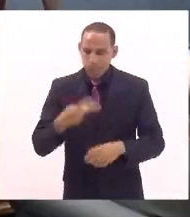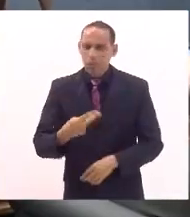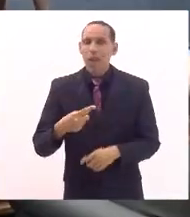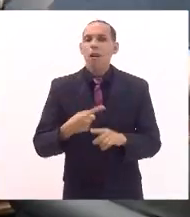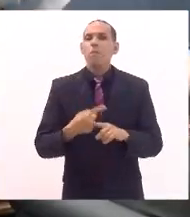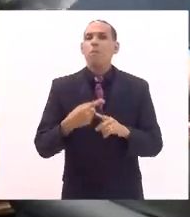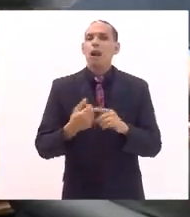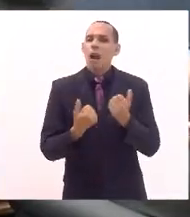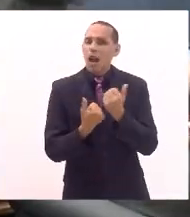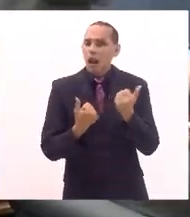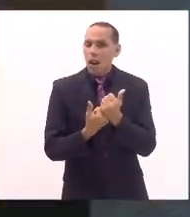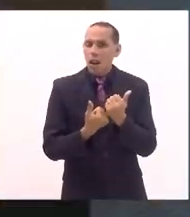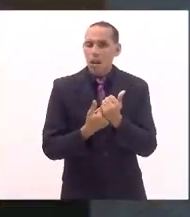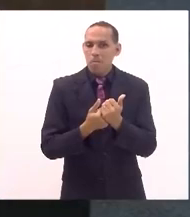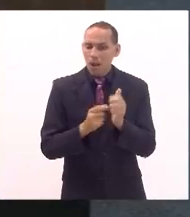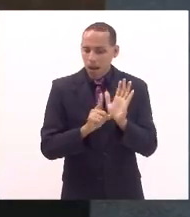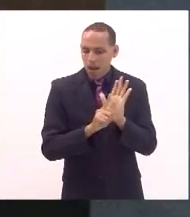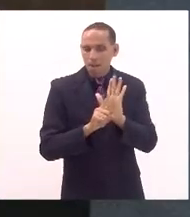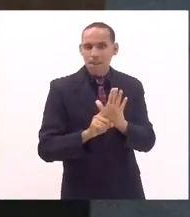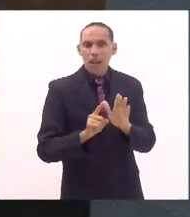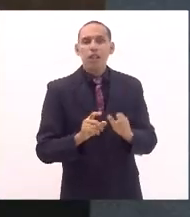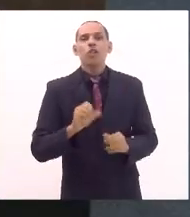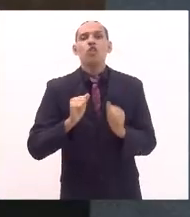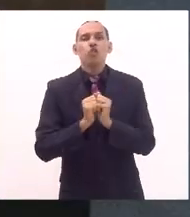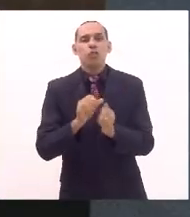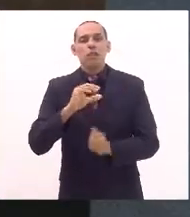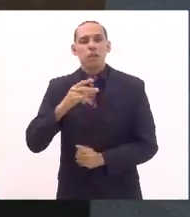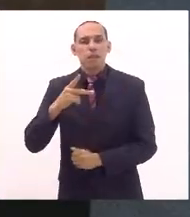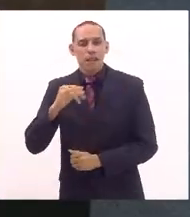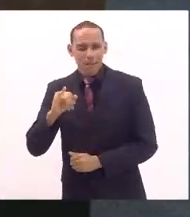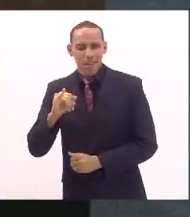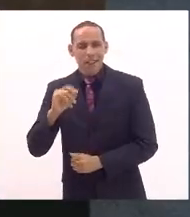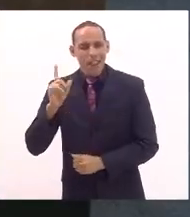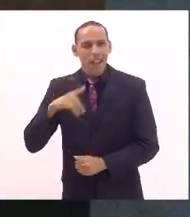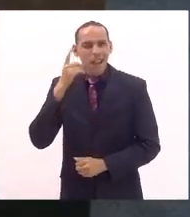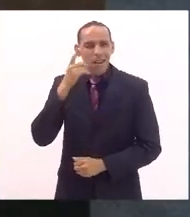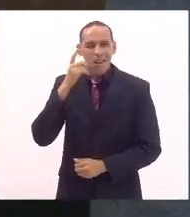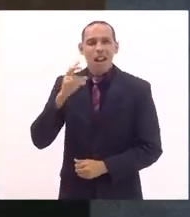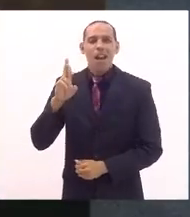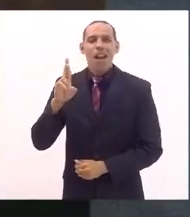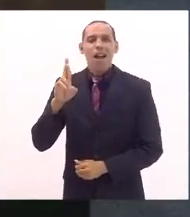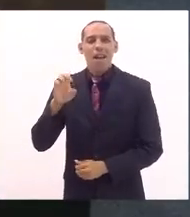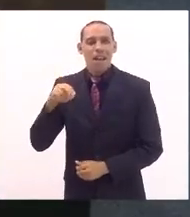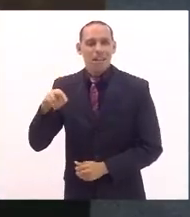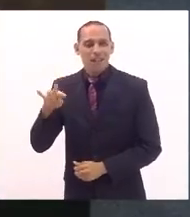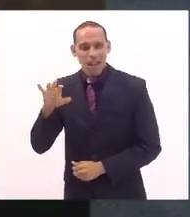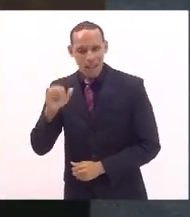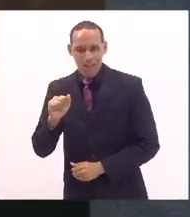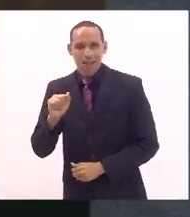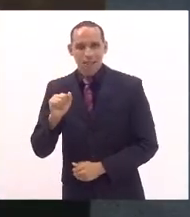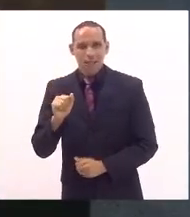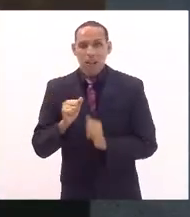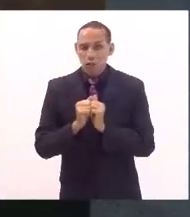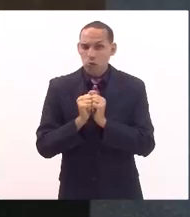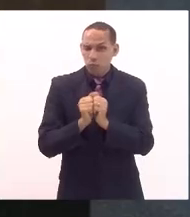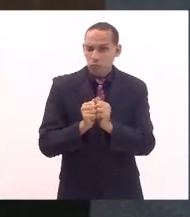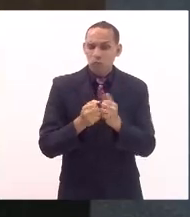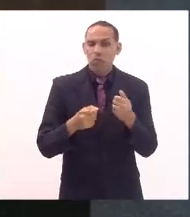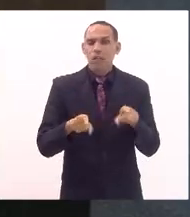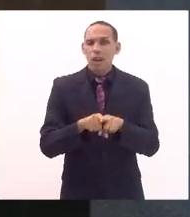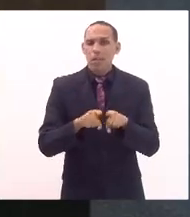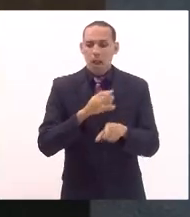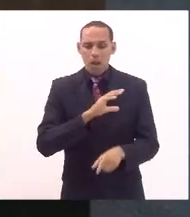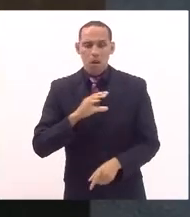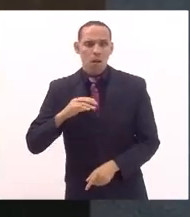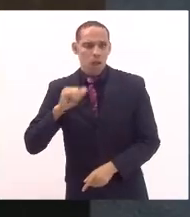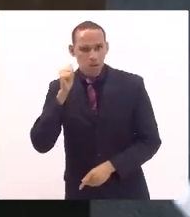do relatório da CPI não é presidida pela Renata Souza a gente vai ser mais fortes com a comissão das